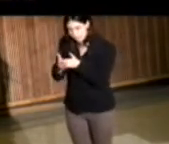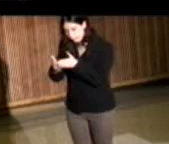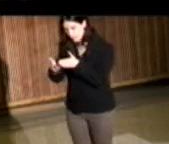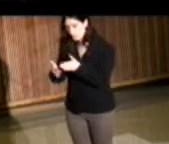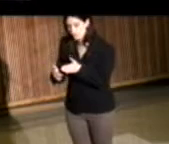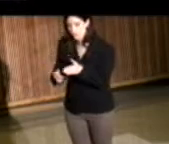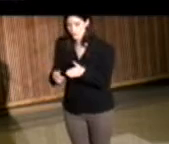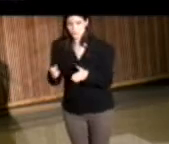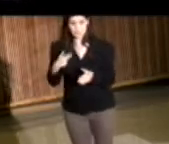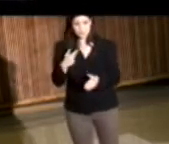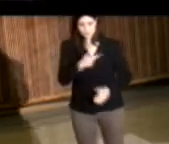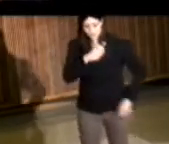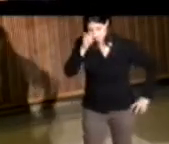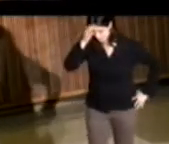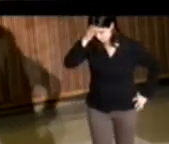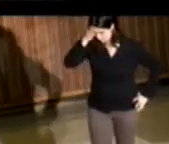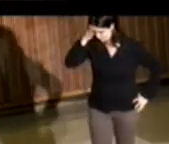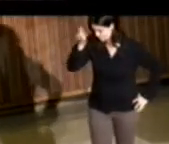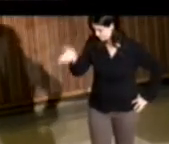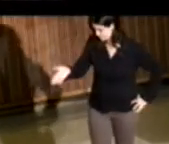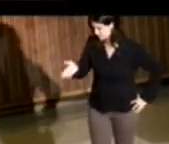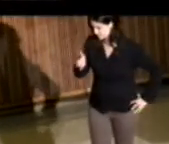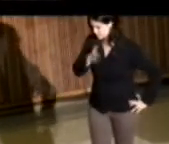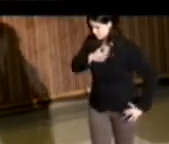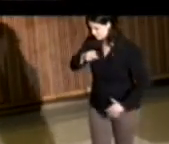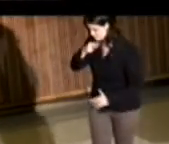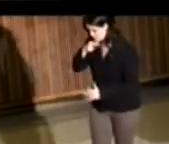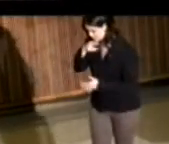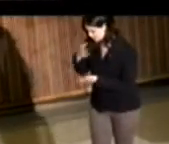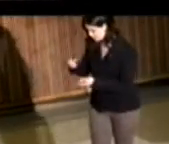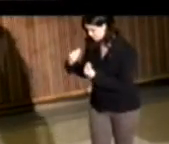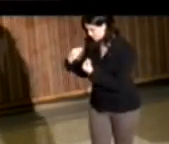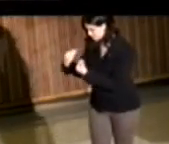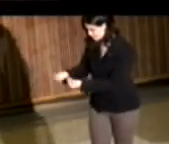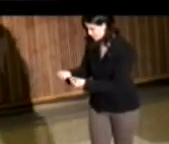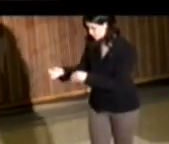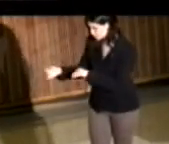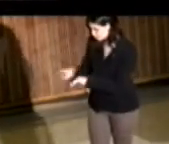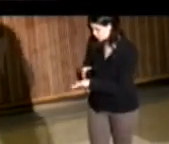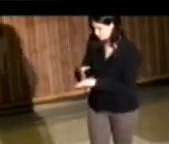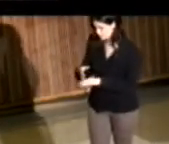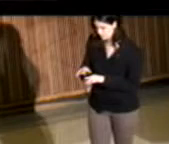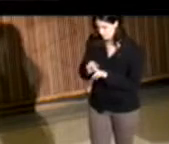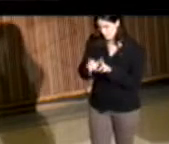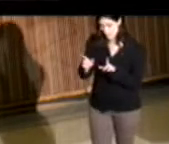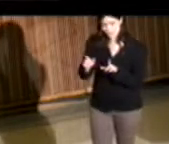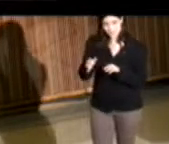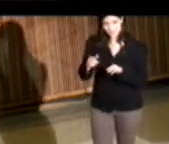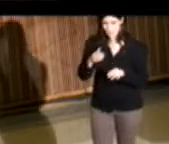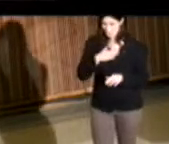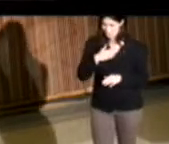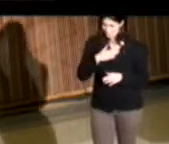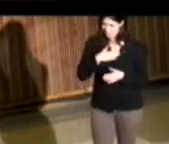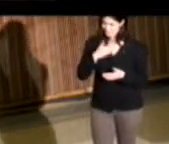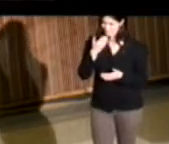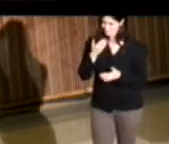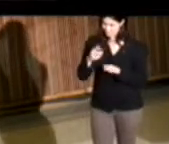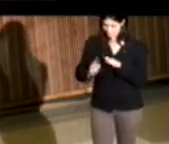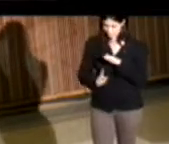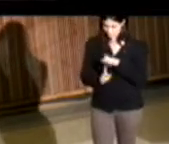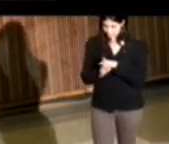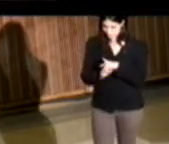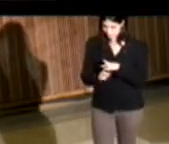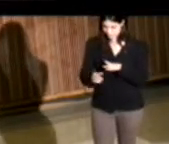Você sabe o que a gente faz quando a gente ama? O que a gente faz? A gente troca o sapato da gente ou troca o do neto? Fala a